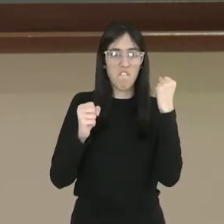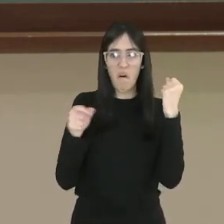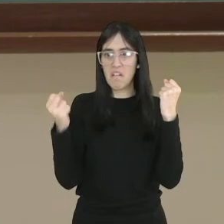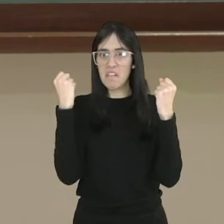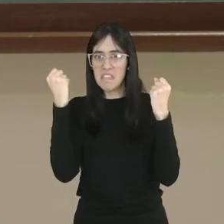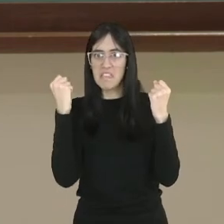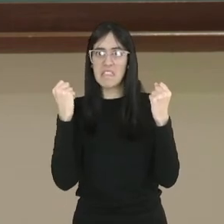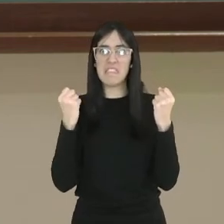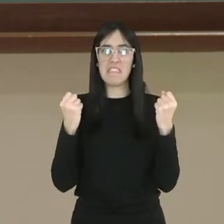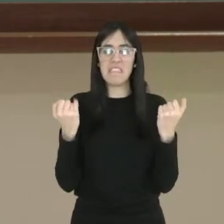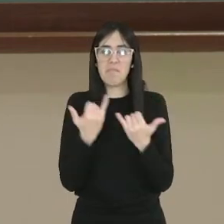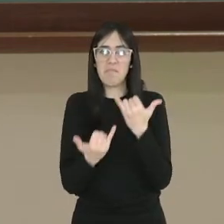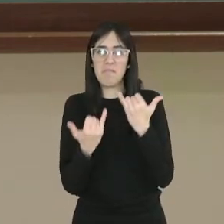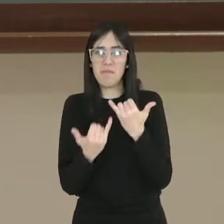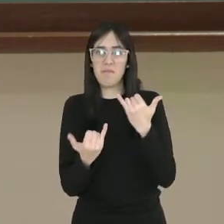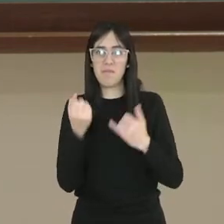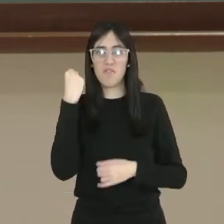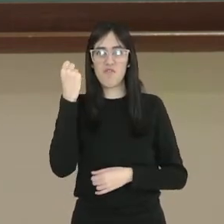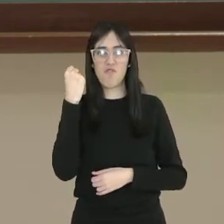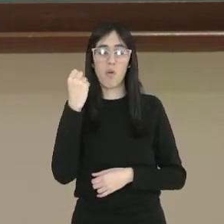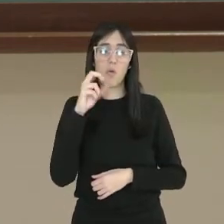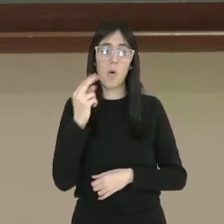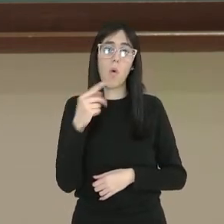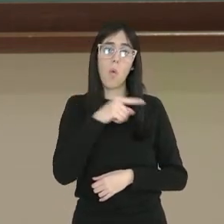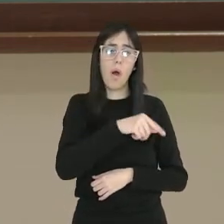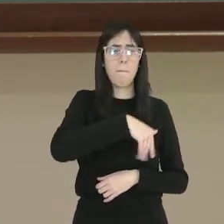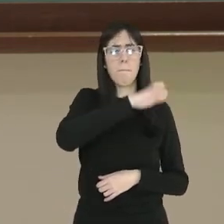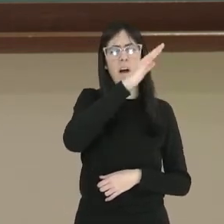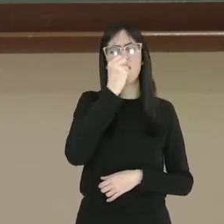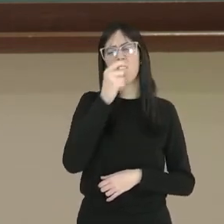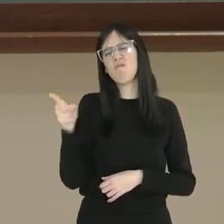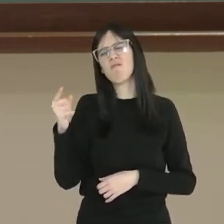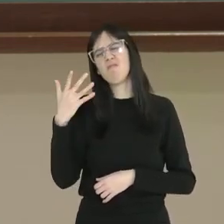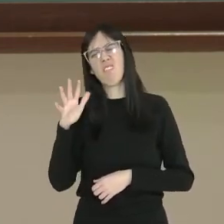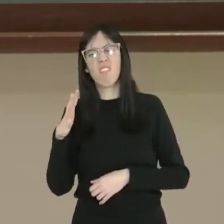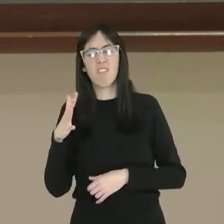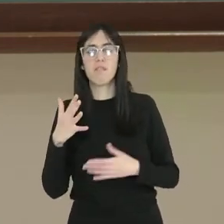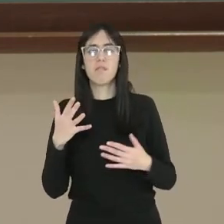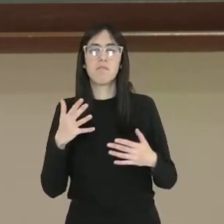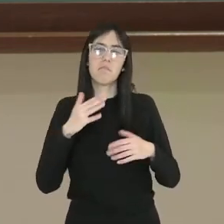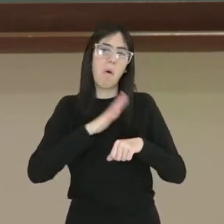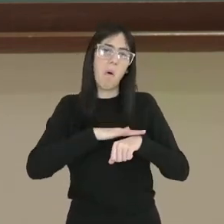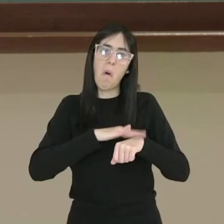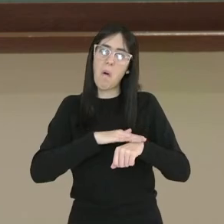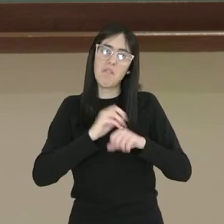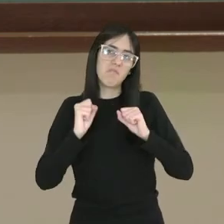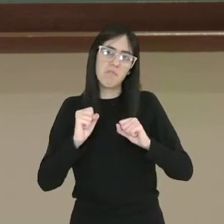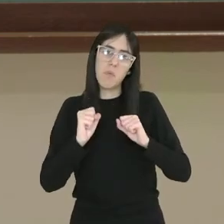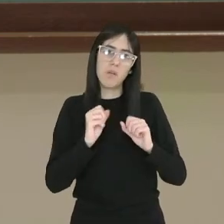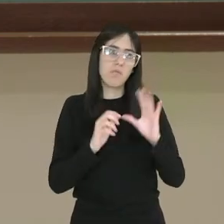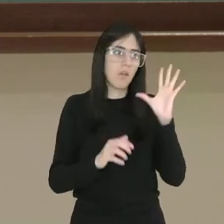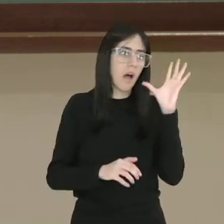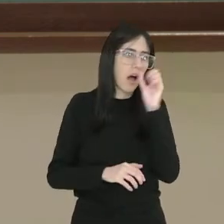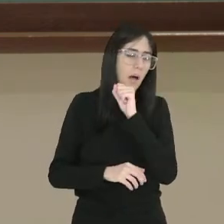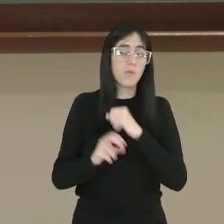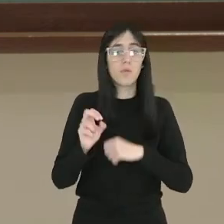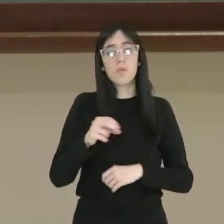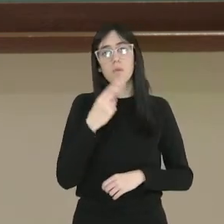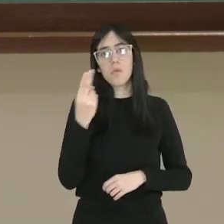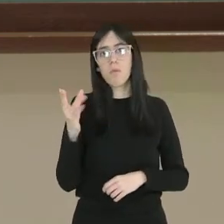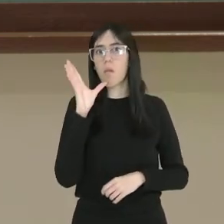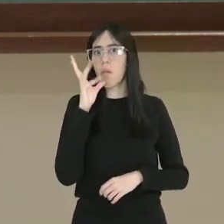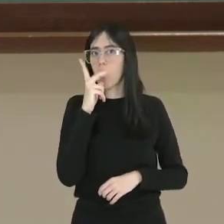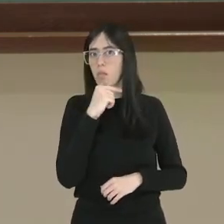forma semelhante, se uma equipe é muito mais forte que a outra, para daí ter essa duração, que pode ser muito curta ou uma duração